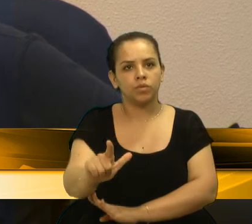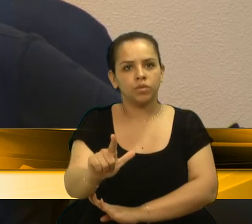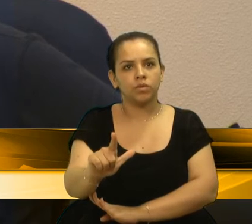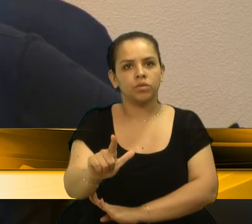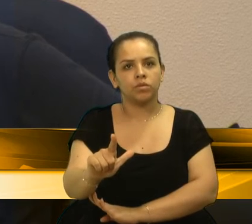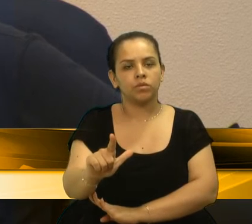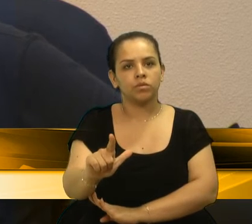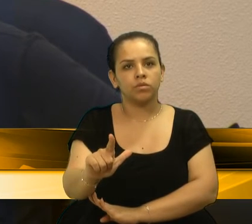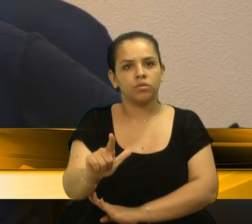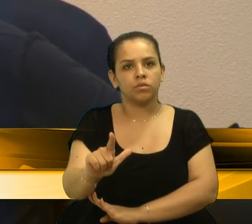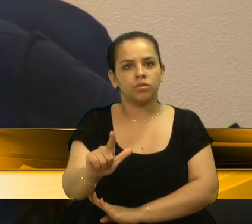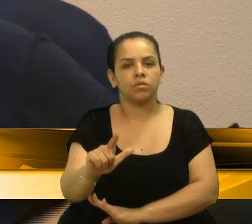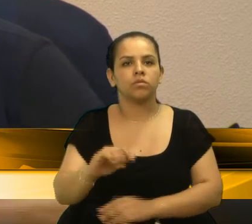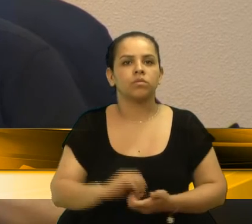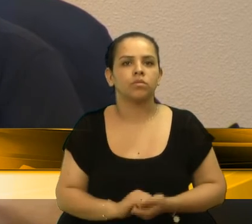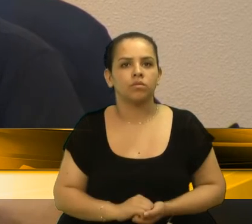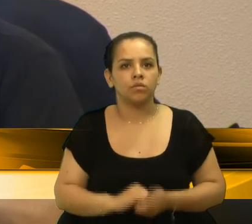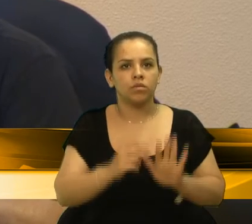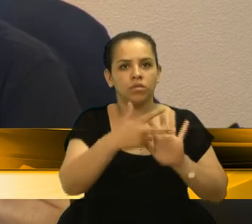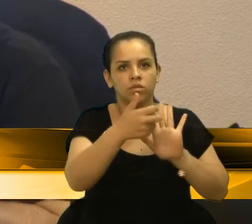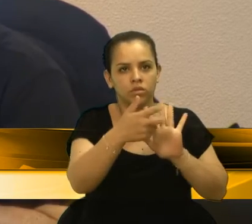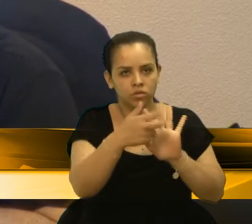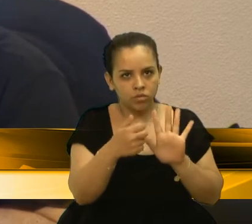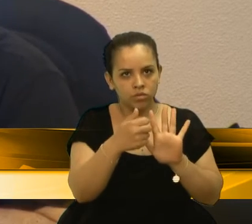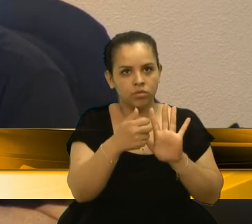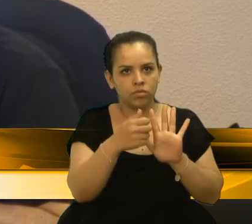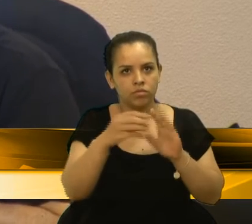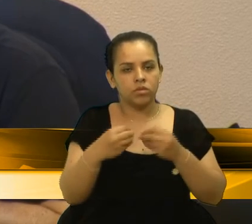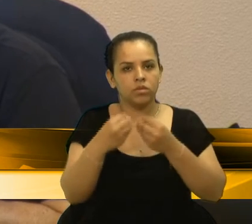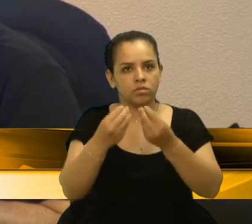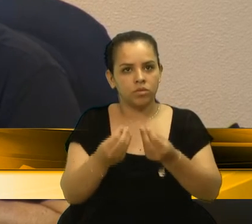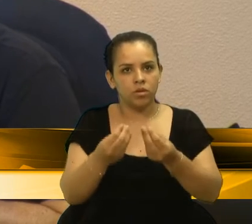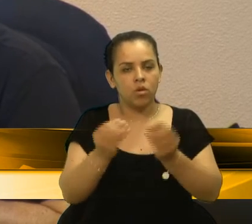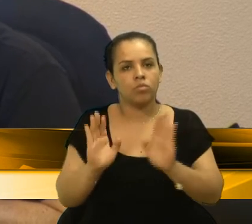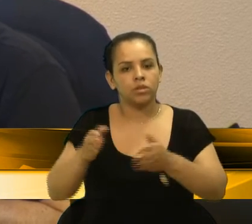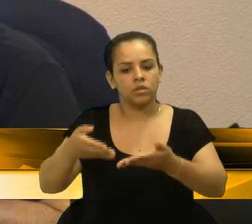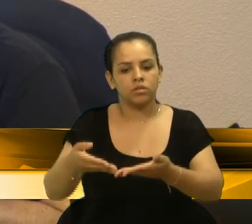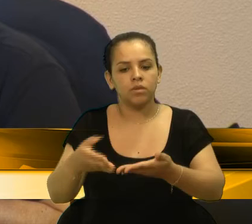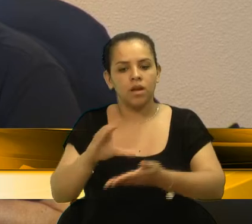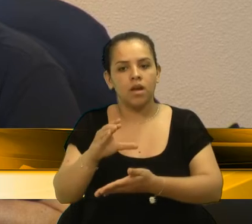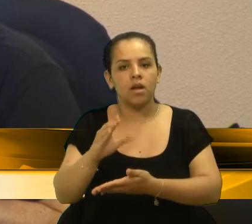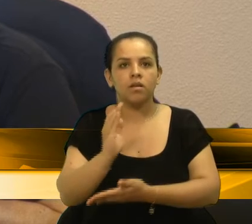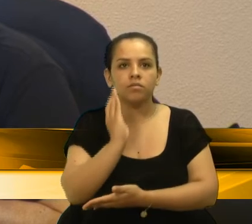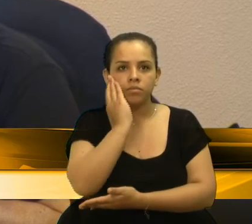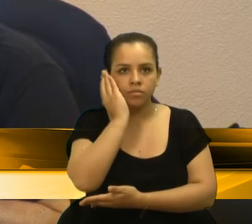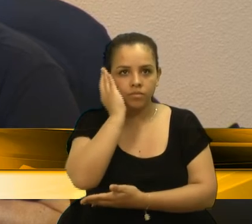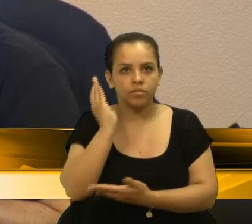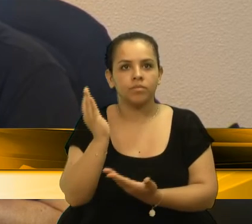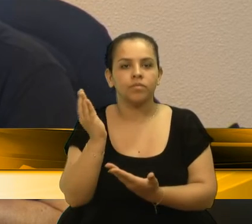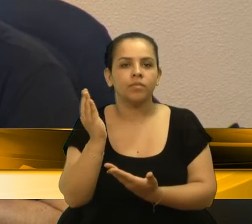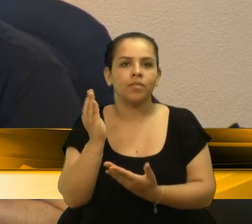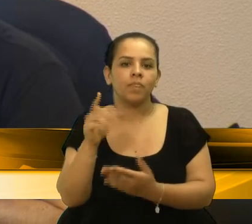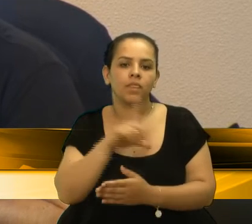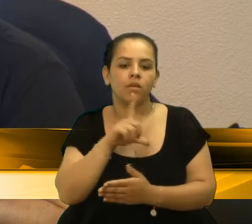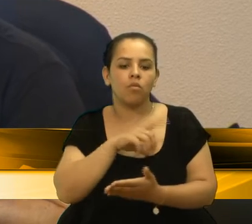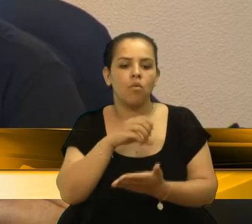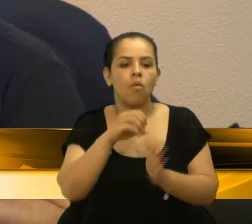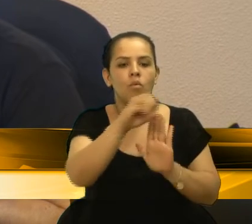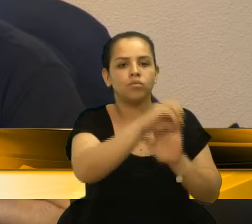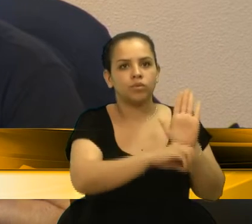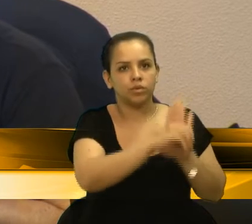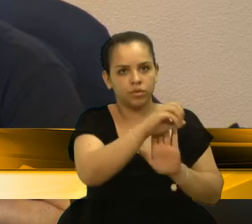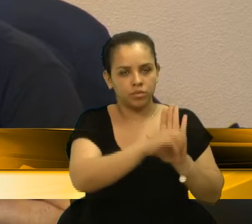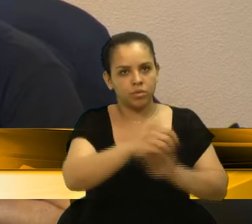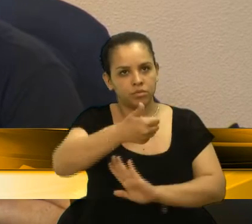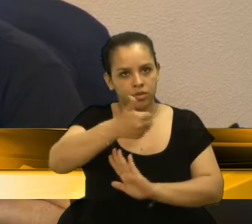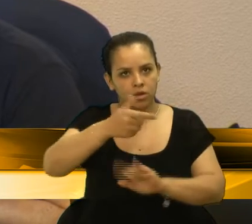doutora pode informar a data da oitiva do denunciado dentre aquelas oferecidas pela comissão? Doutora Cássia, será protocolado um ofício hoje na primeira hora da tarde, conforme